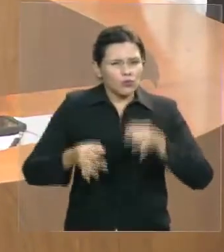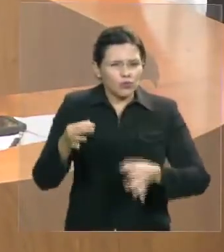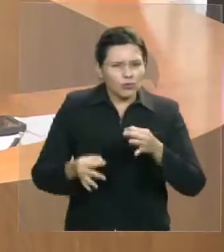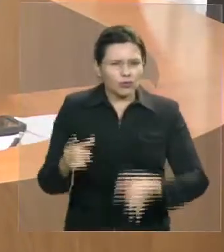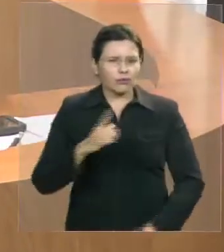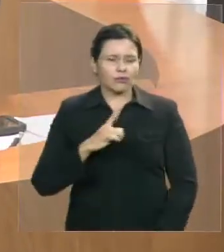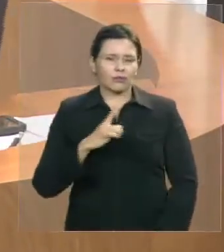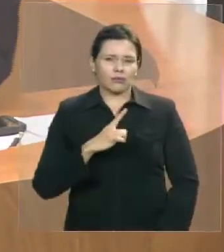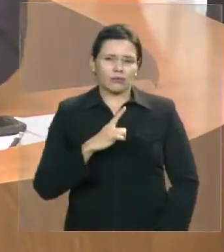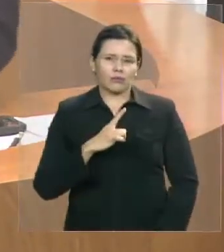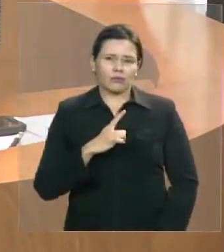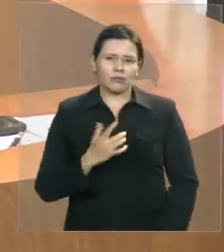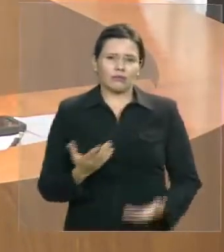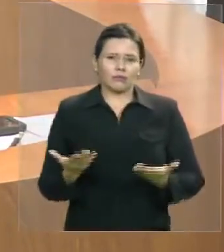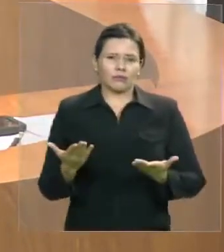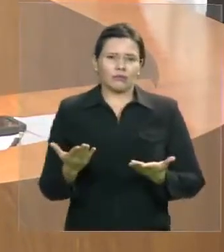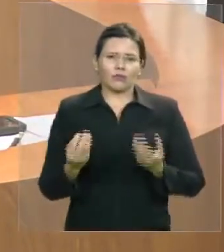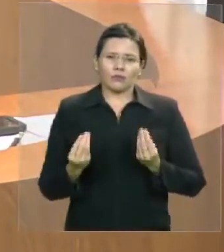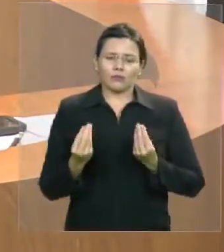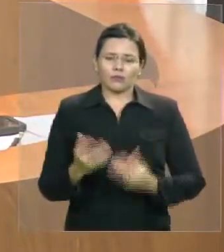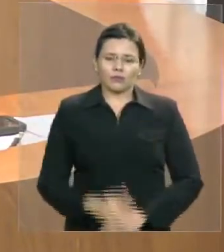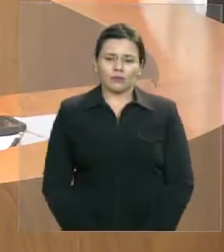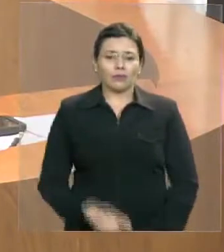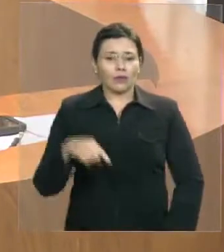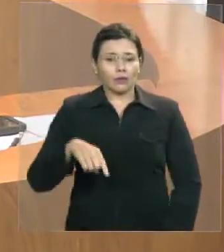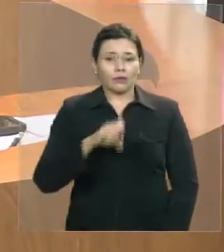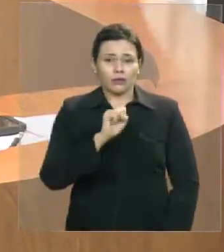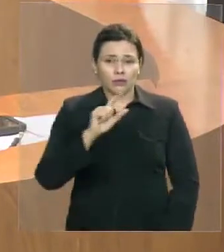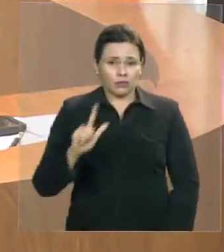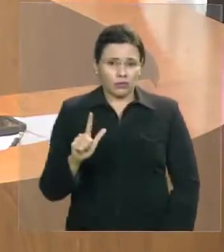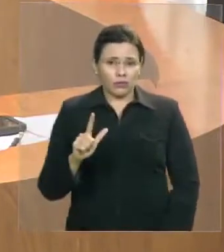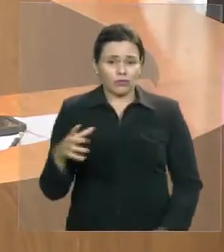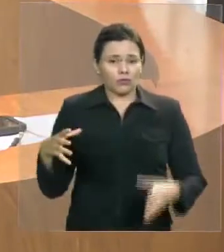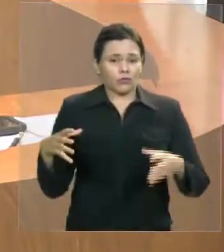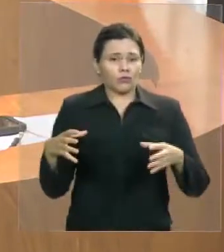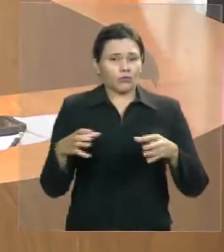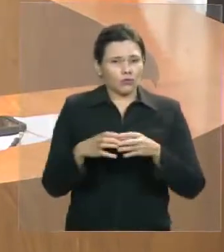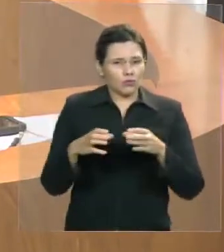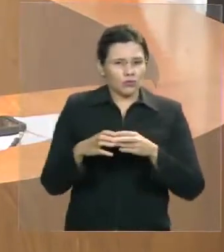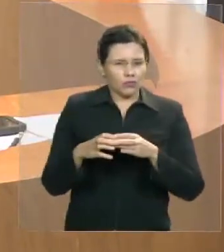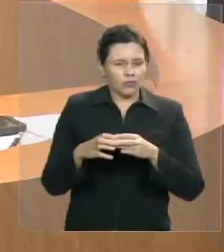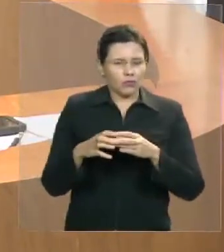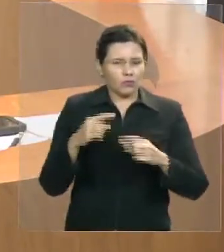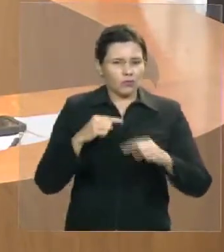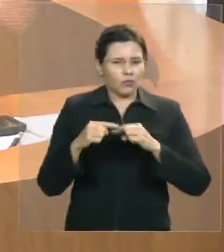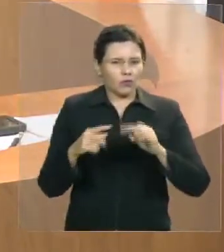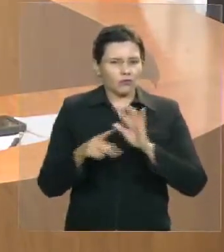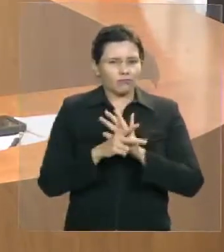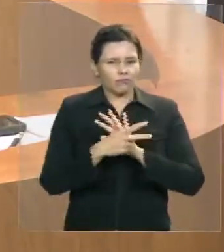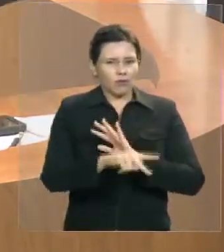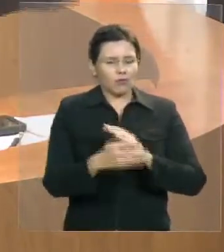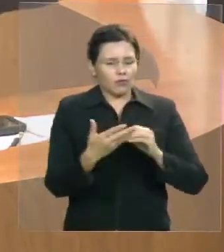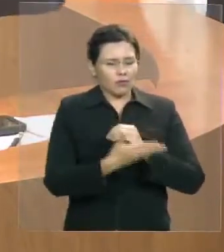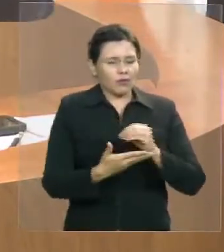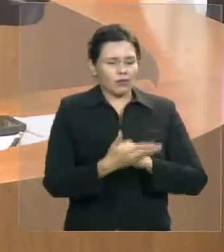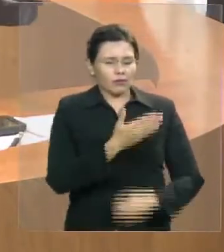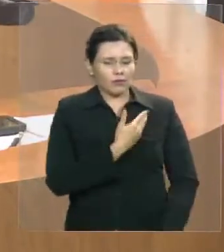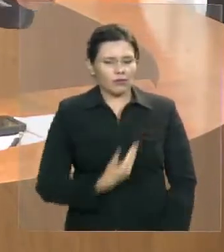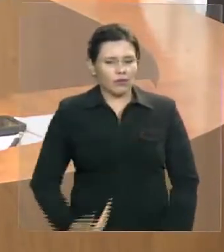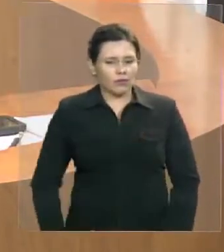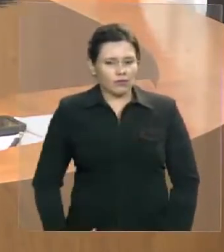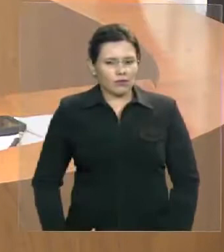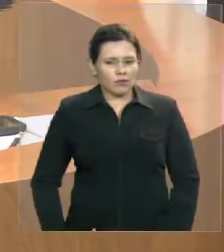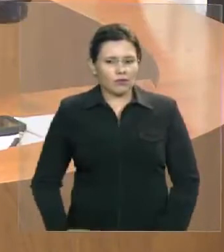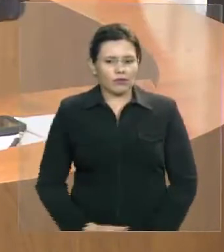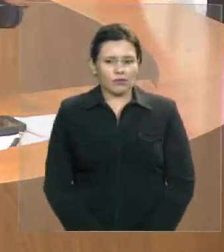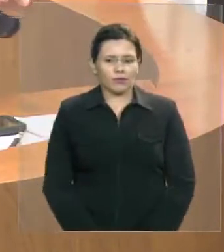Aqui em São Luís, toda a turma do governador está batendo